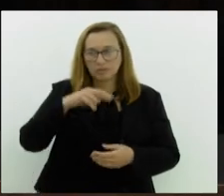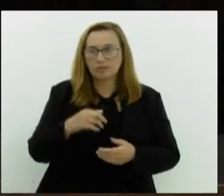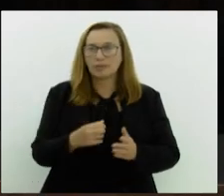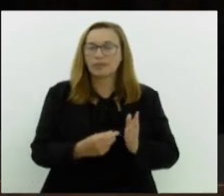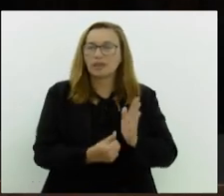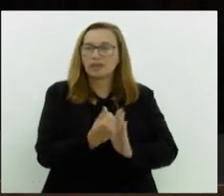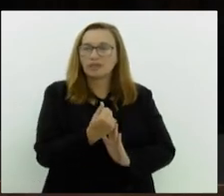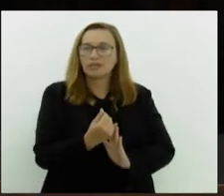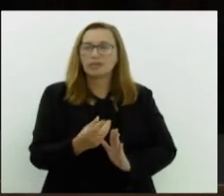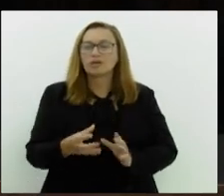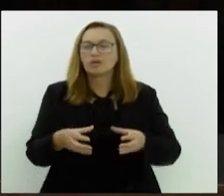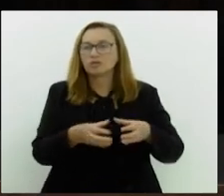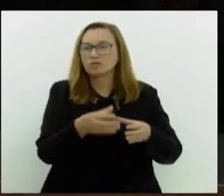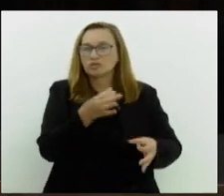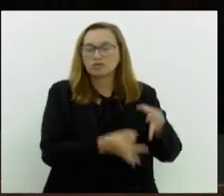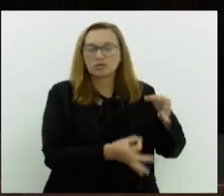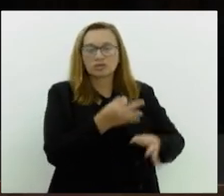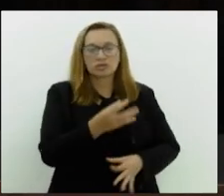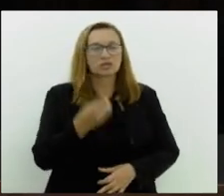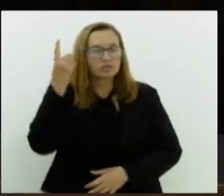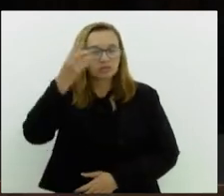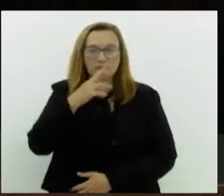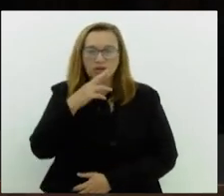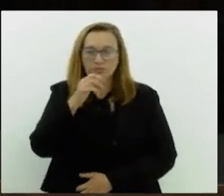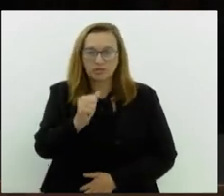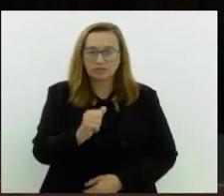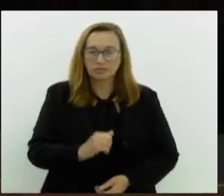pela Constituição e Justiça, deputado Rodrigo Amorim.